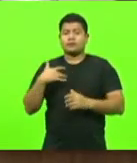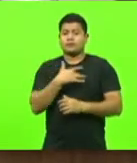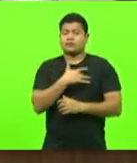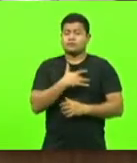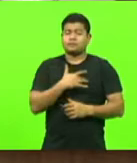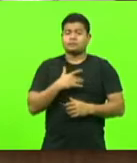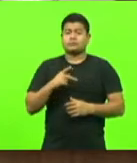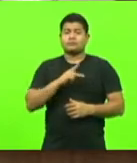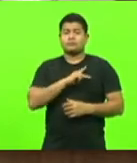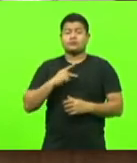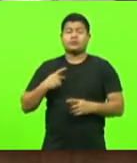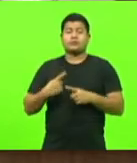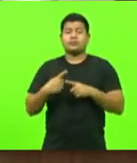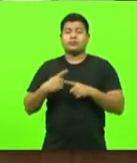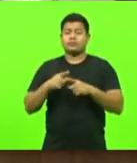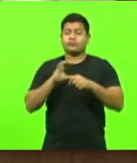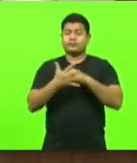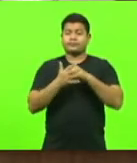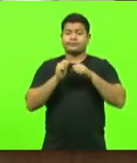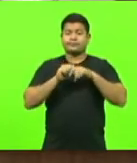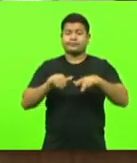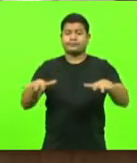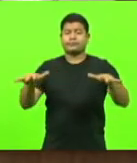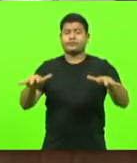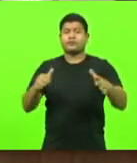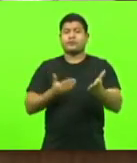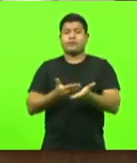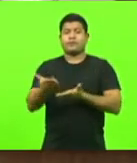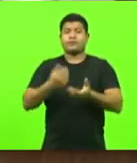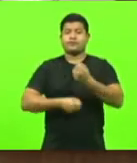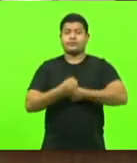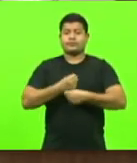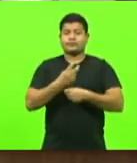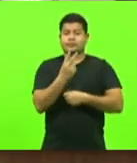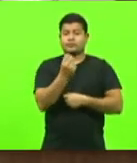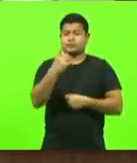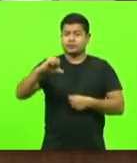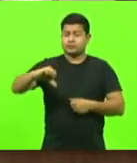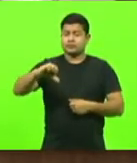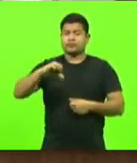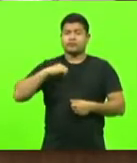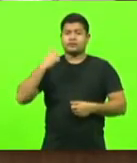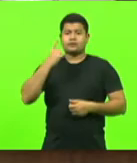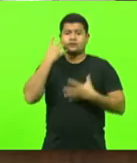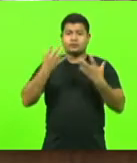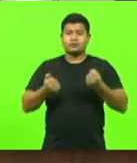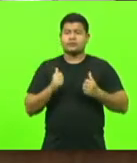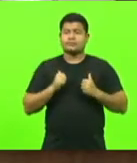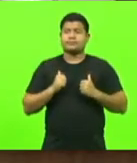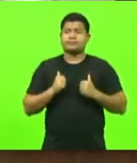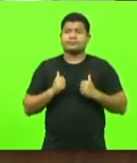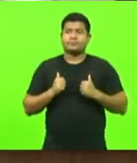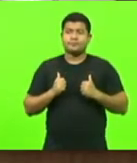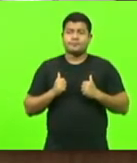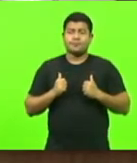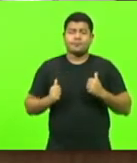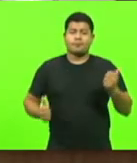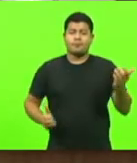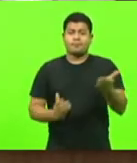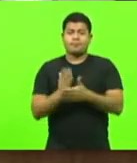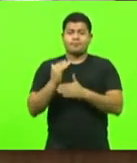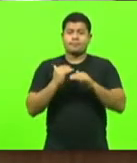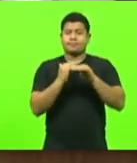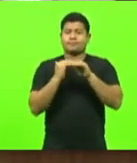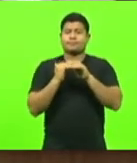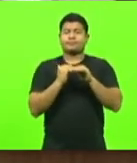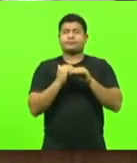internacional decorrente do coronavírus responsável pelo surto de 2019. Deputados que aprovam, permaneçam como se encontram. Aprovado